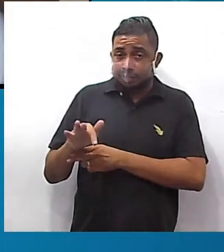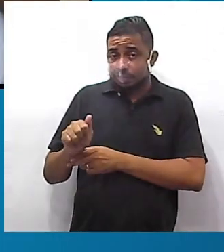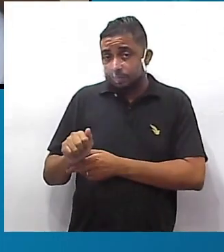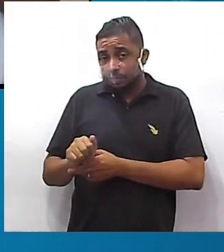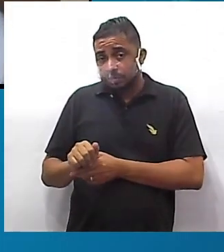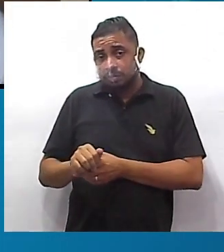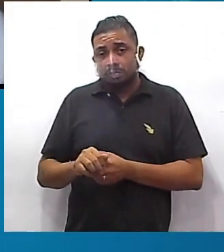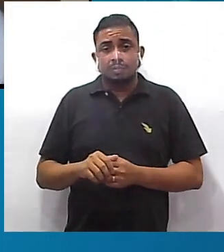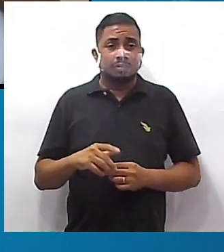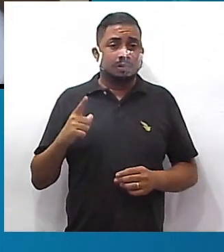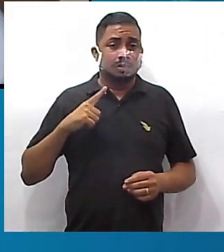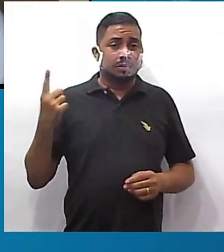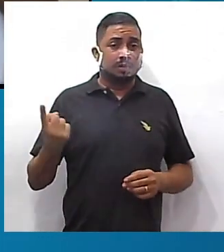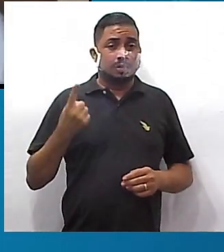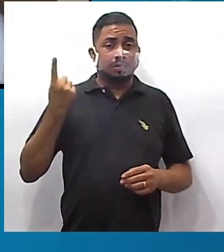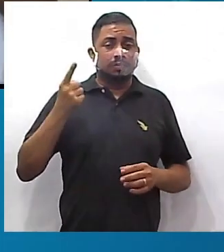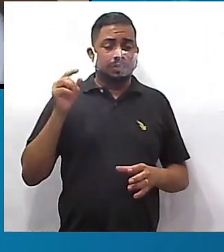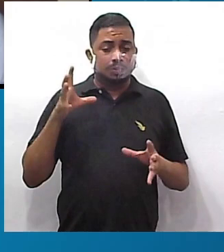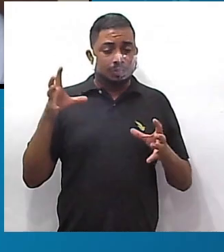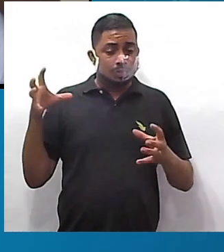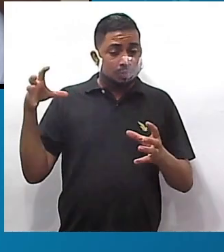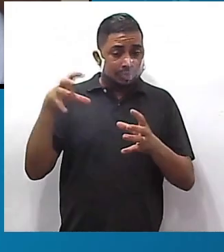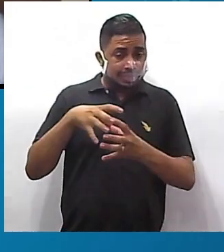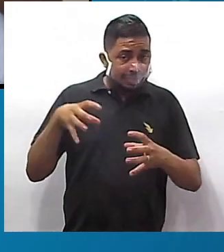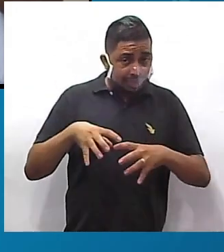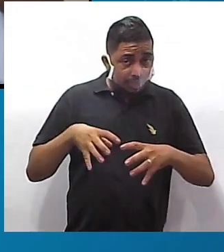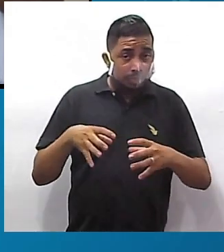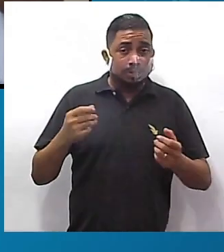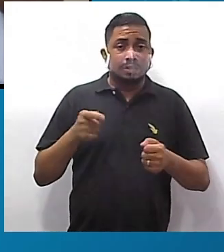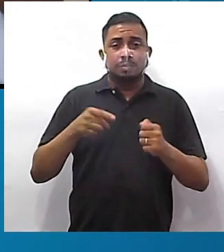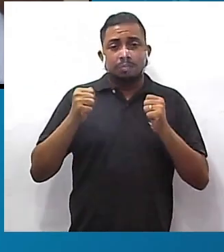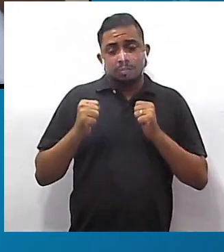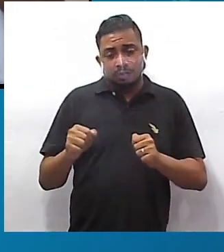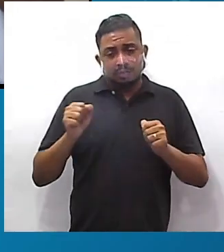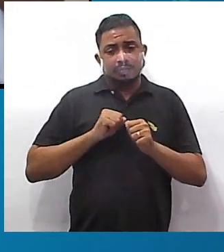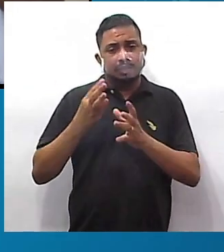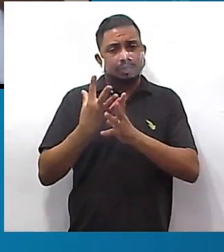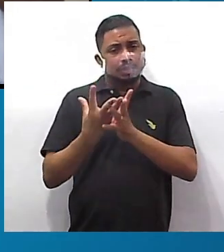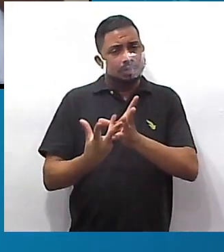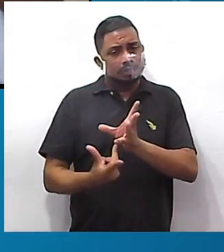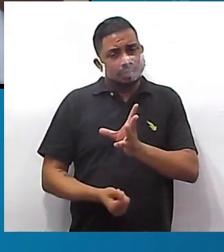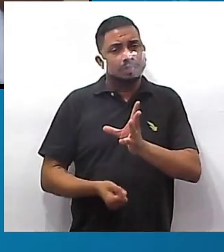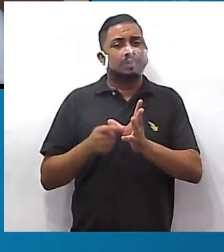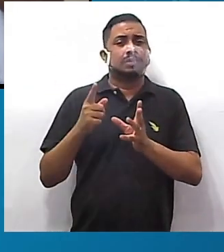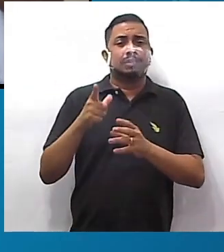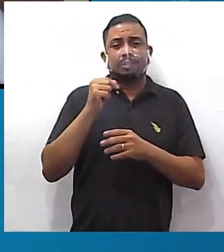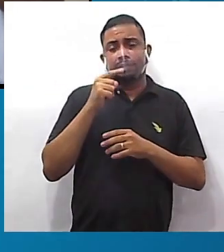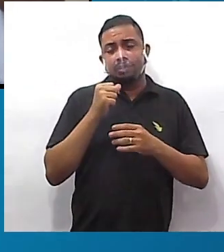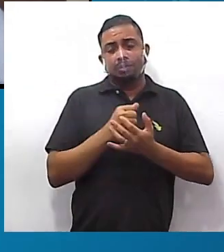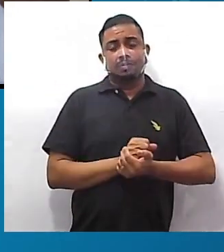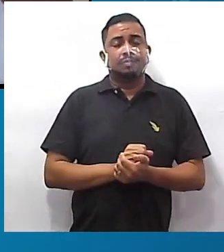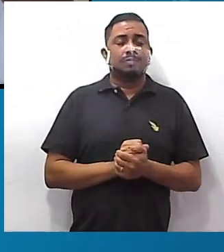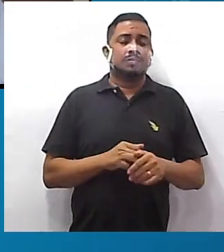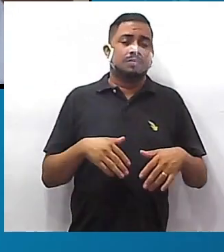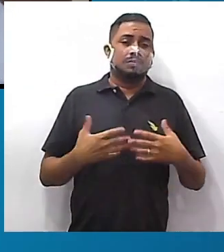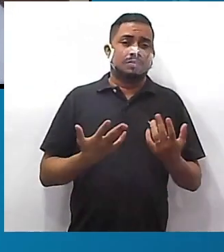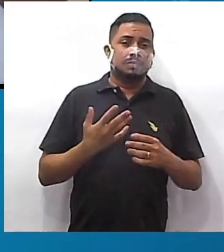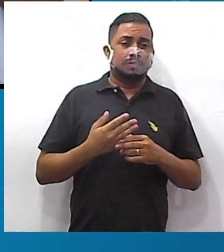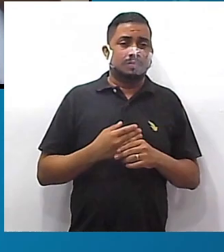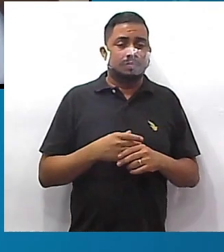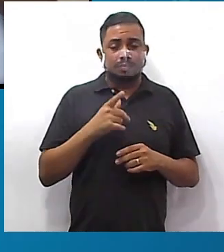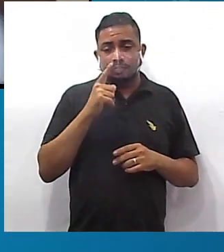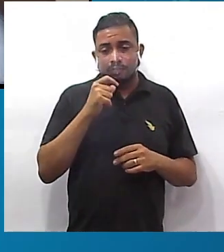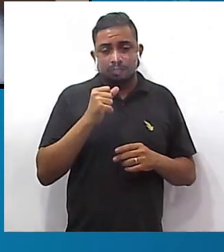com alto teor de concentração, você pode fazer uma diluição dessa água sanitária, né? No caso da